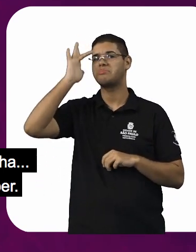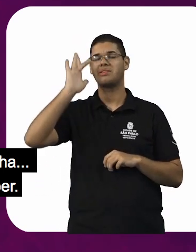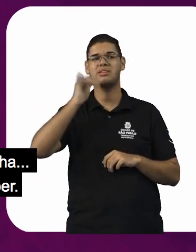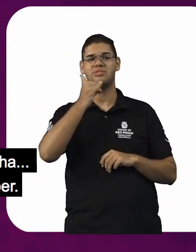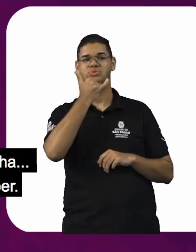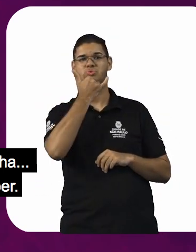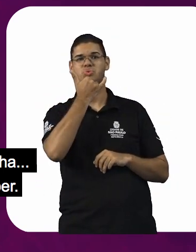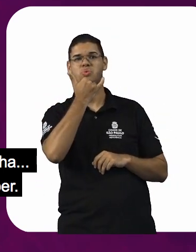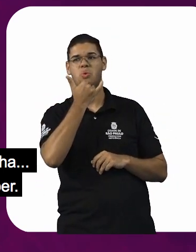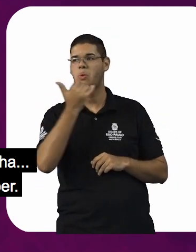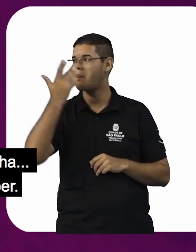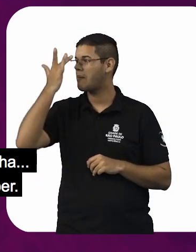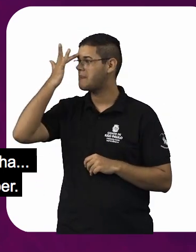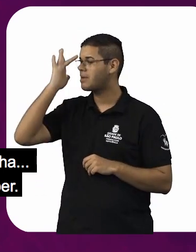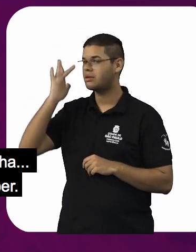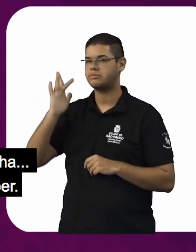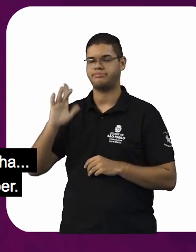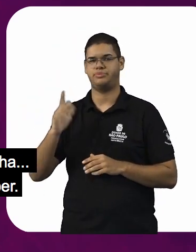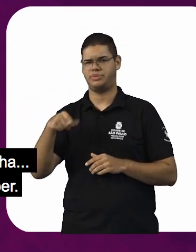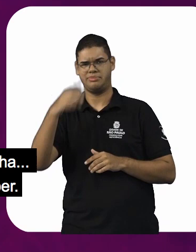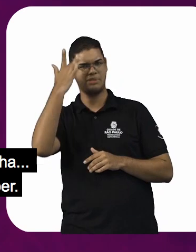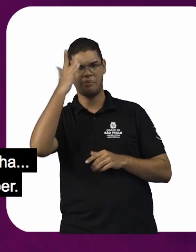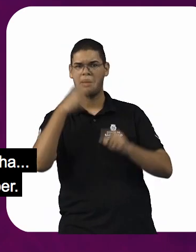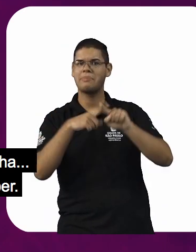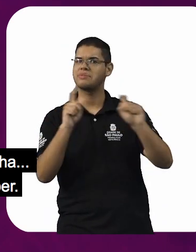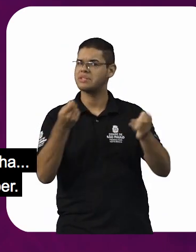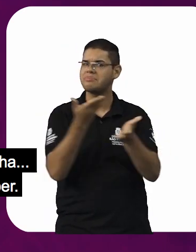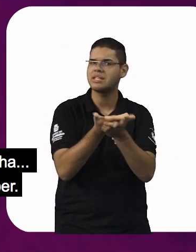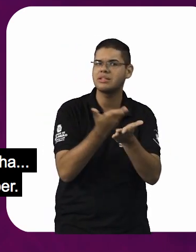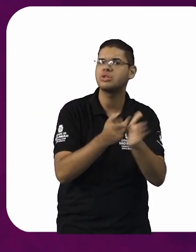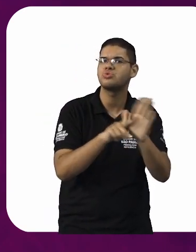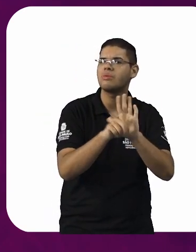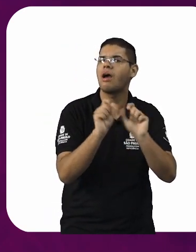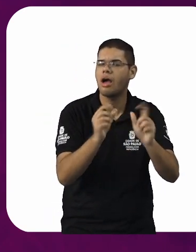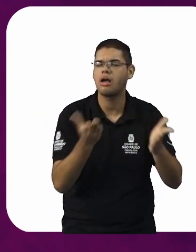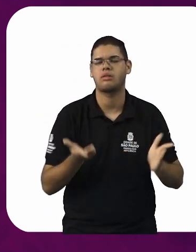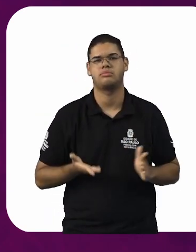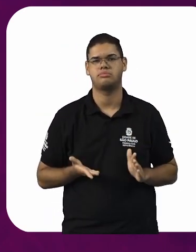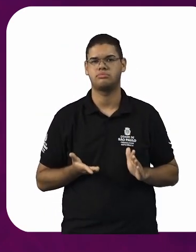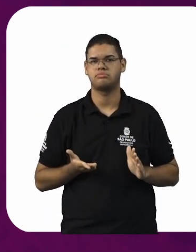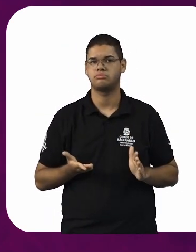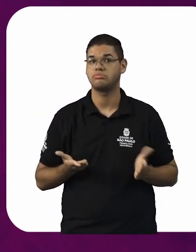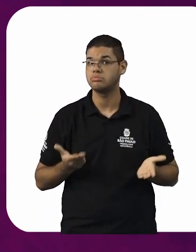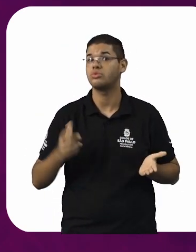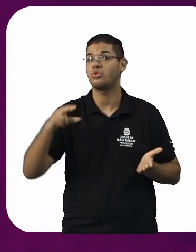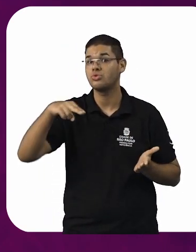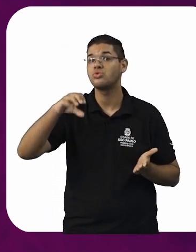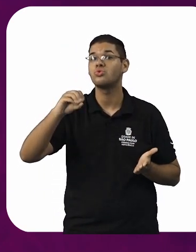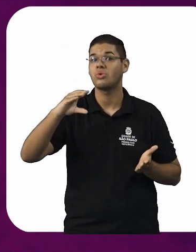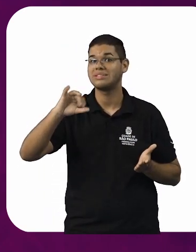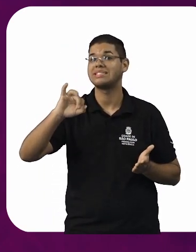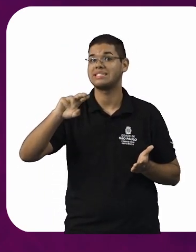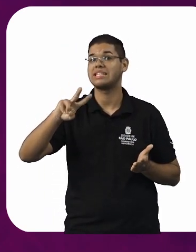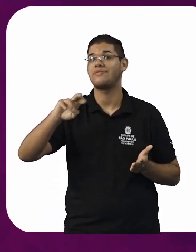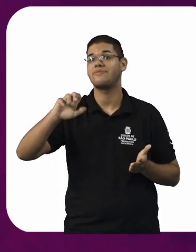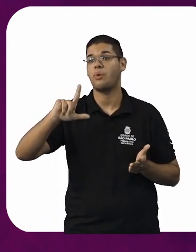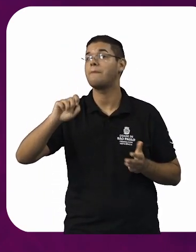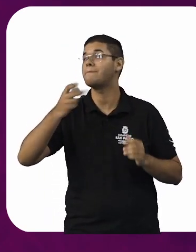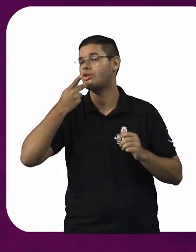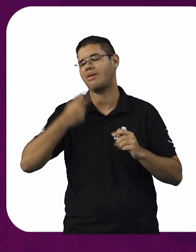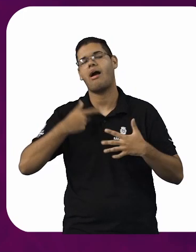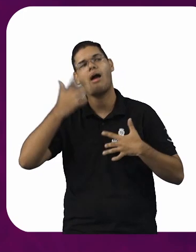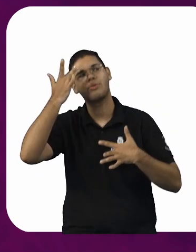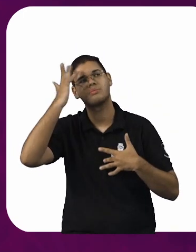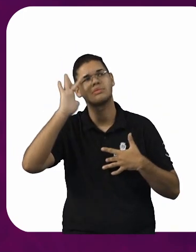sabia? Não. Mas no civil tinha obrigação. Você pode dizer, no penal você não pode falar que tinha obrigação de saber. No civil pode. Então, mesmo se não sabia,